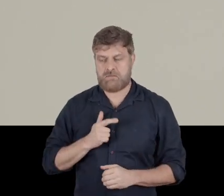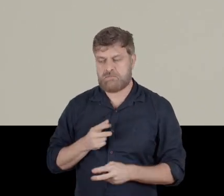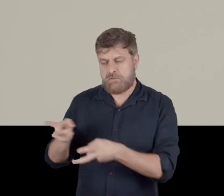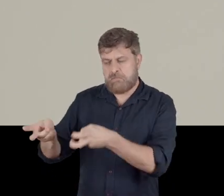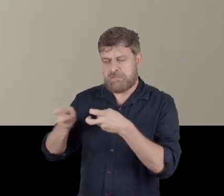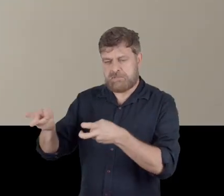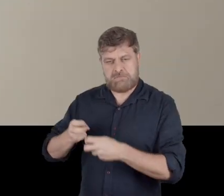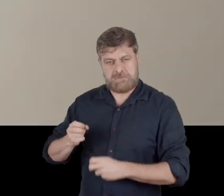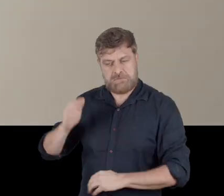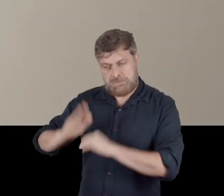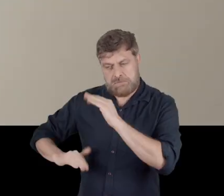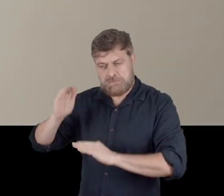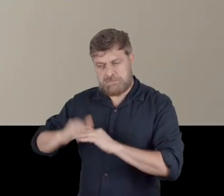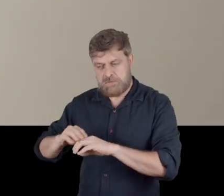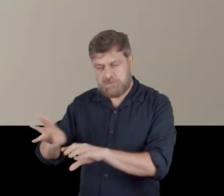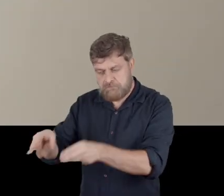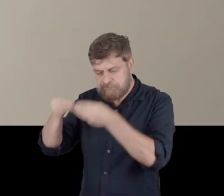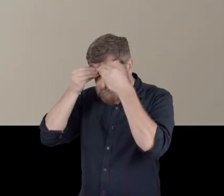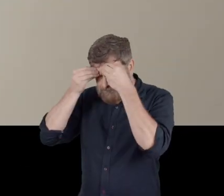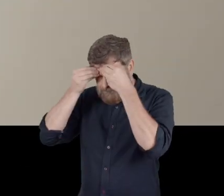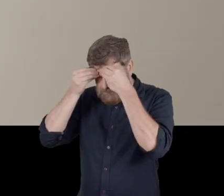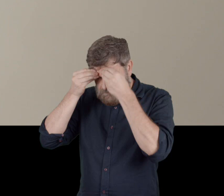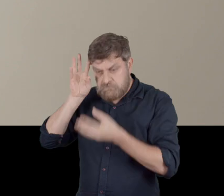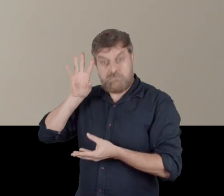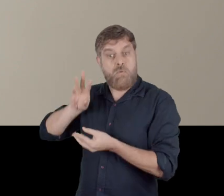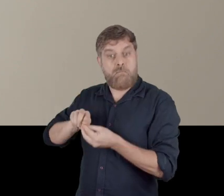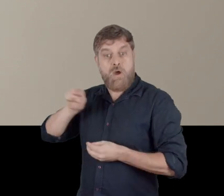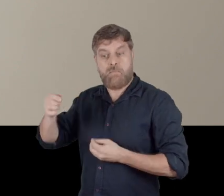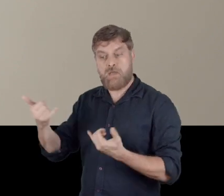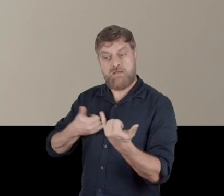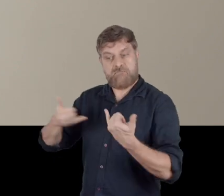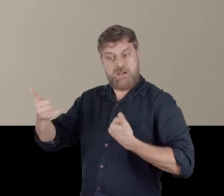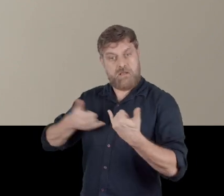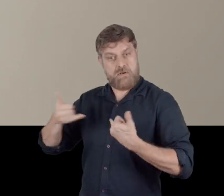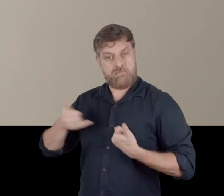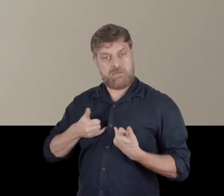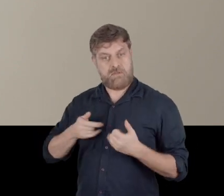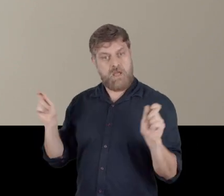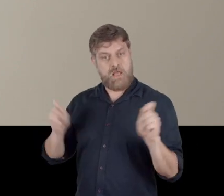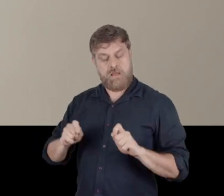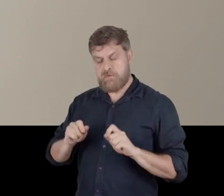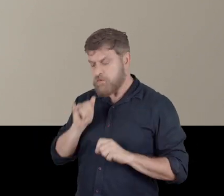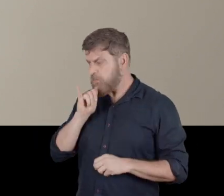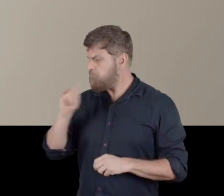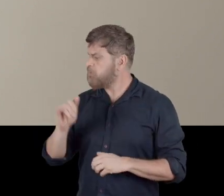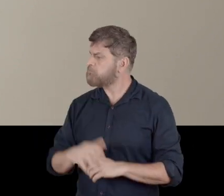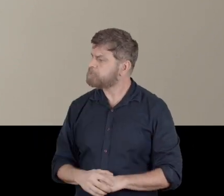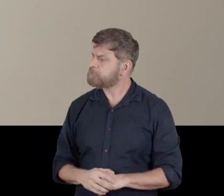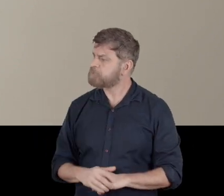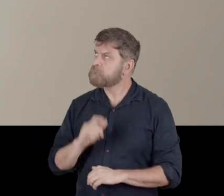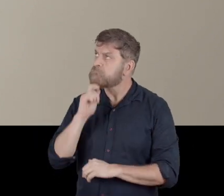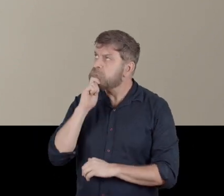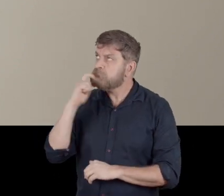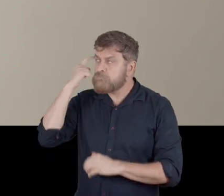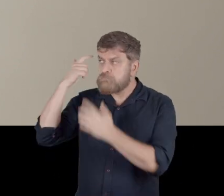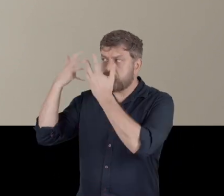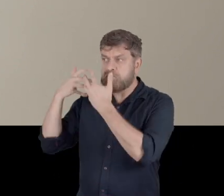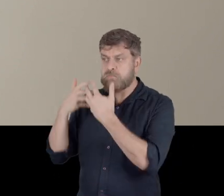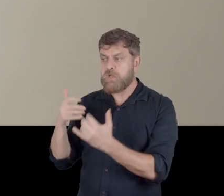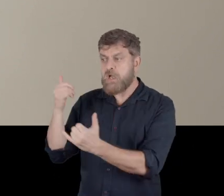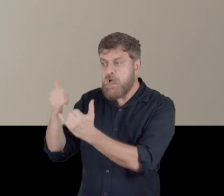assim, tentando pegar essa evidência empírica, prática, do que eles estão dizendo, a gente fala, puxa,